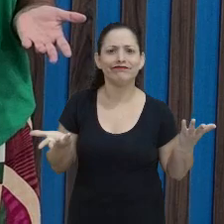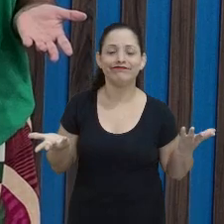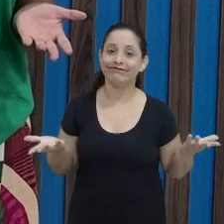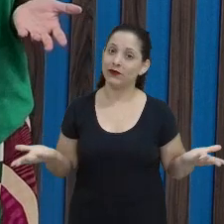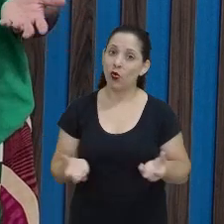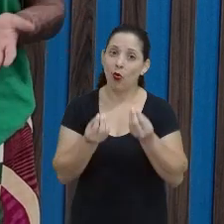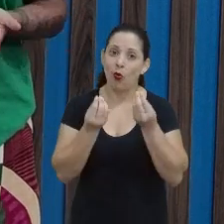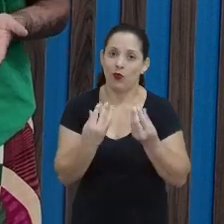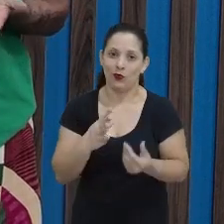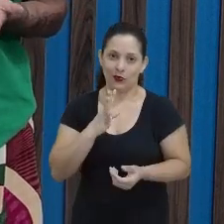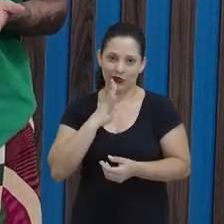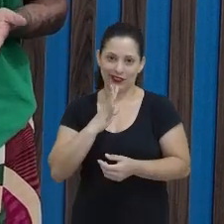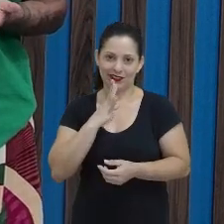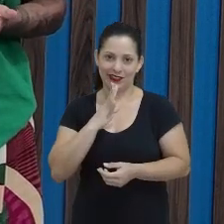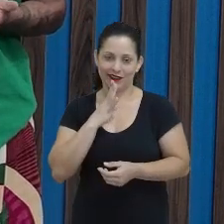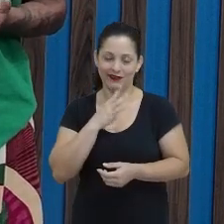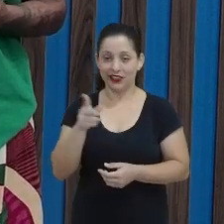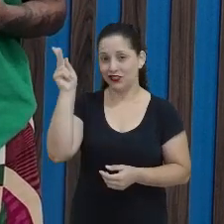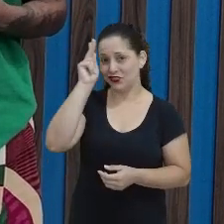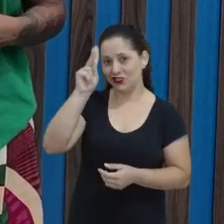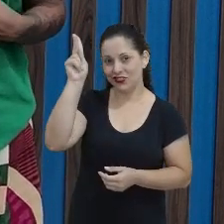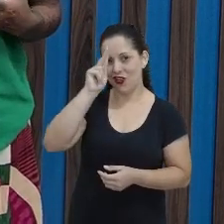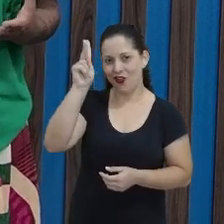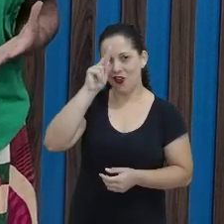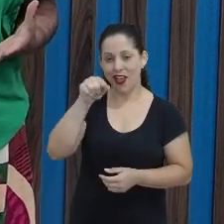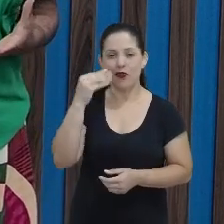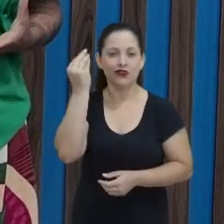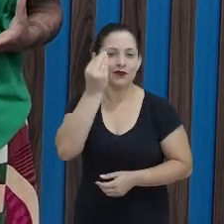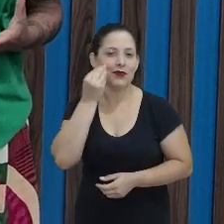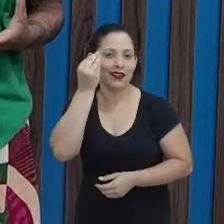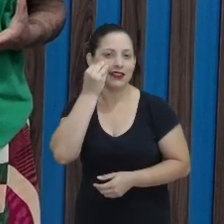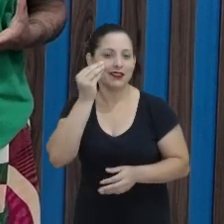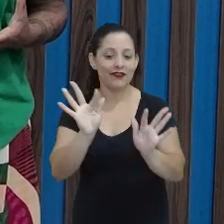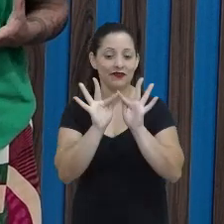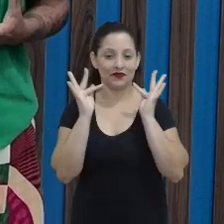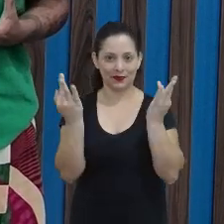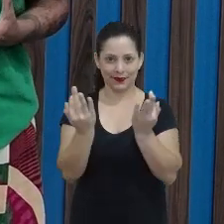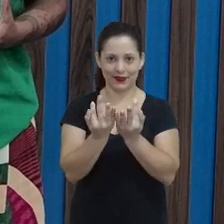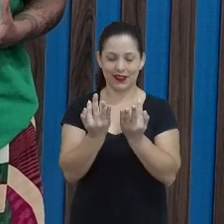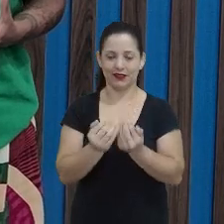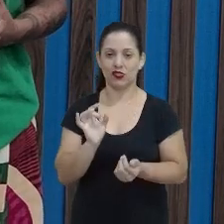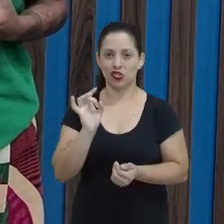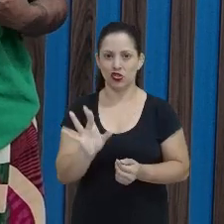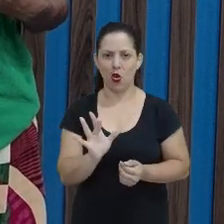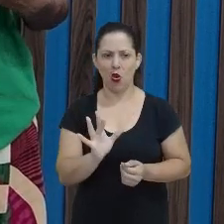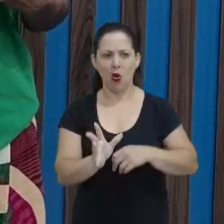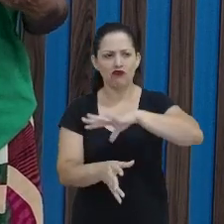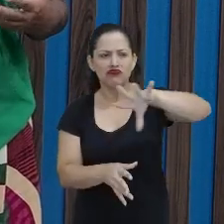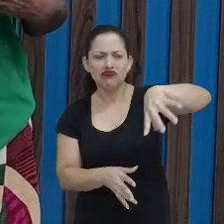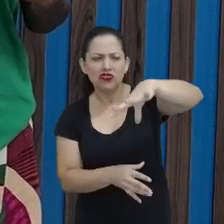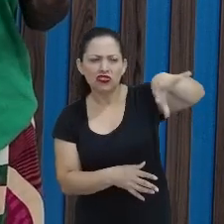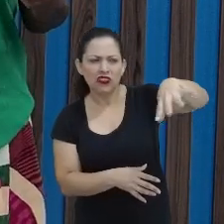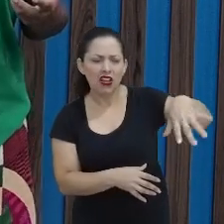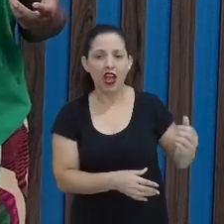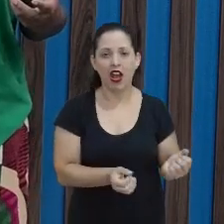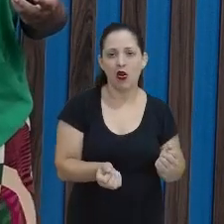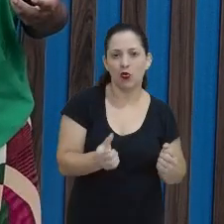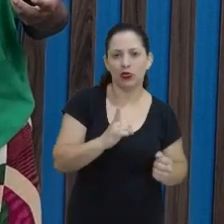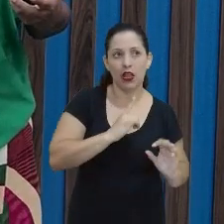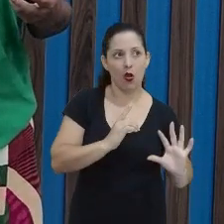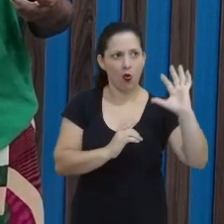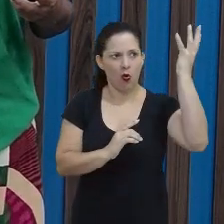pessoas. Estão vendo que a história, ela também é uma história familiar. Ela não é uma história somente de datas e de